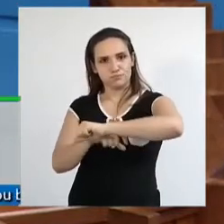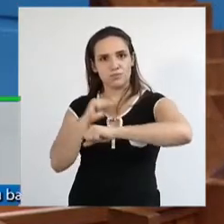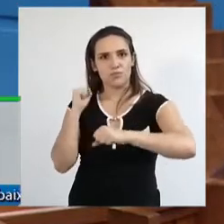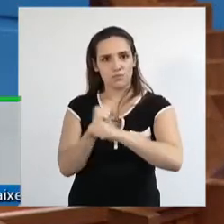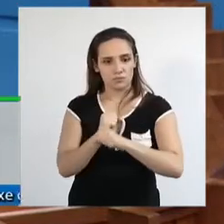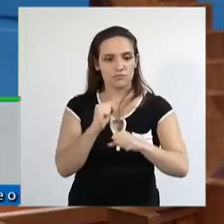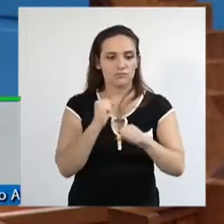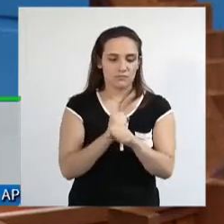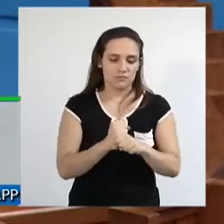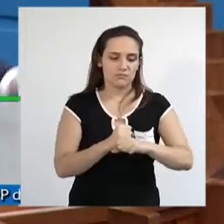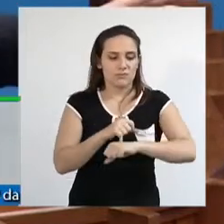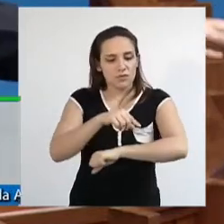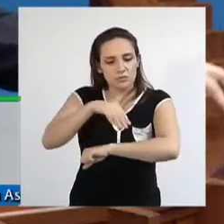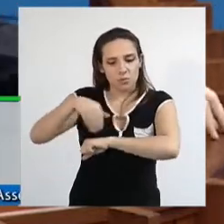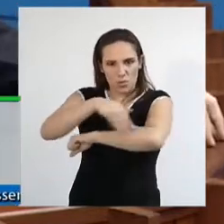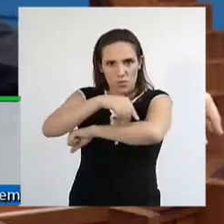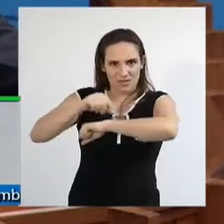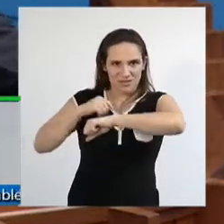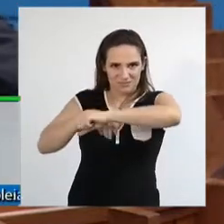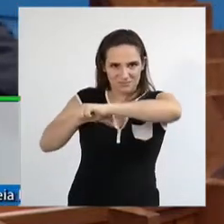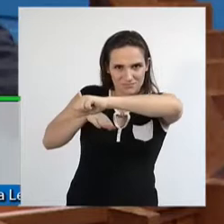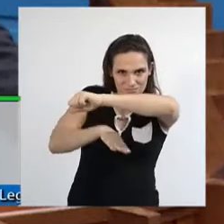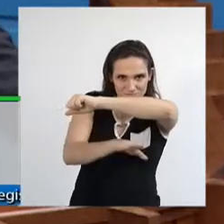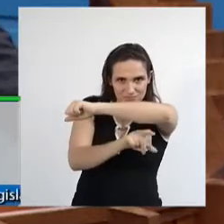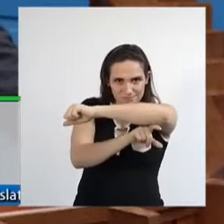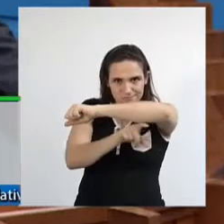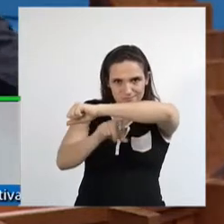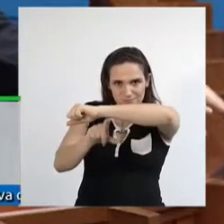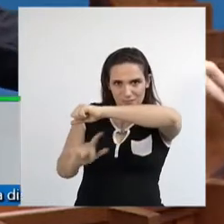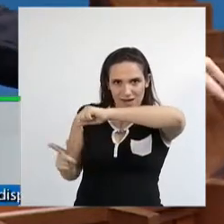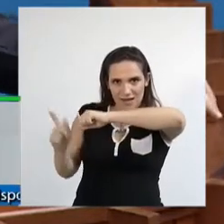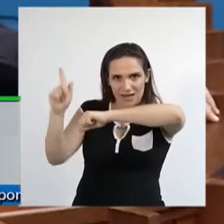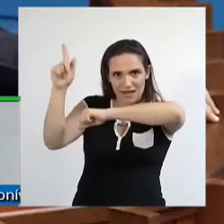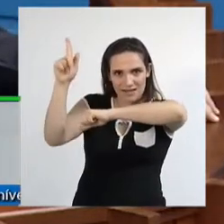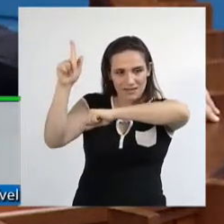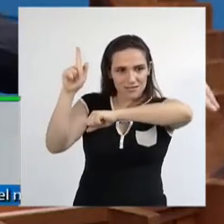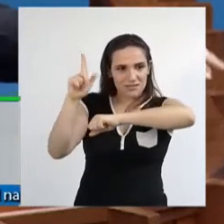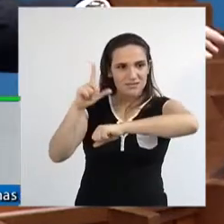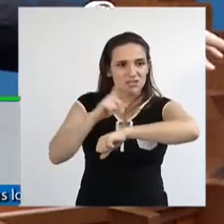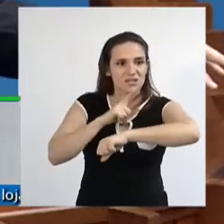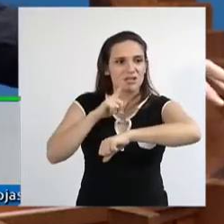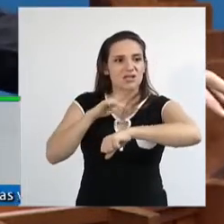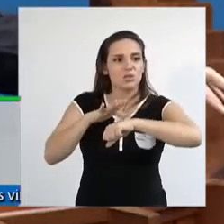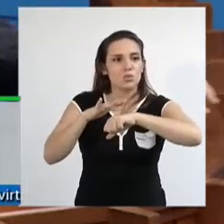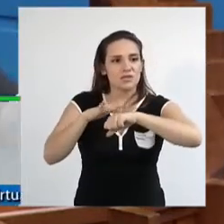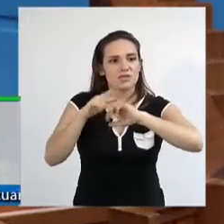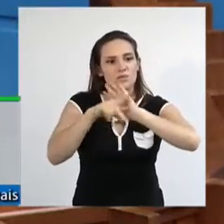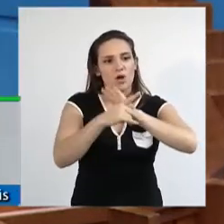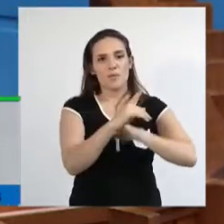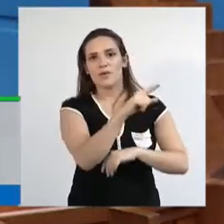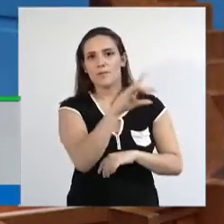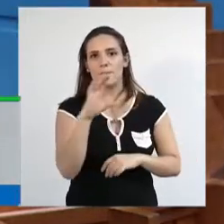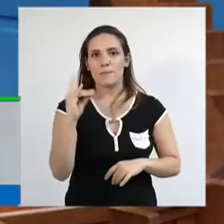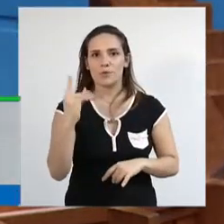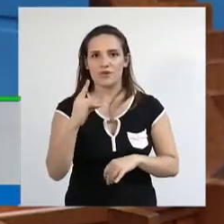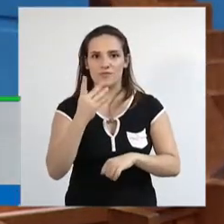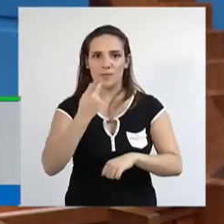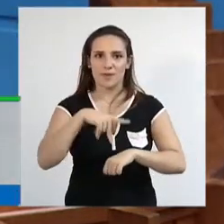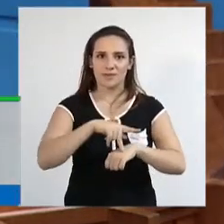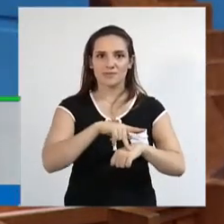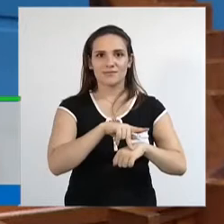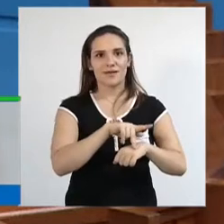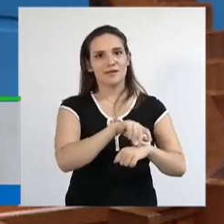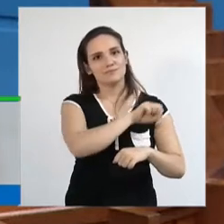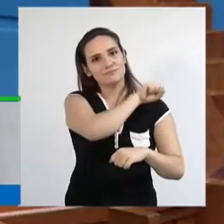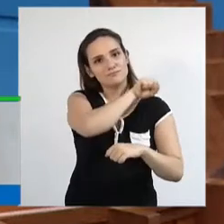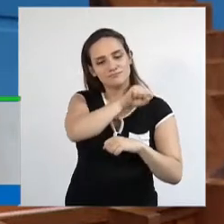que se estendia o gasoduto, nós viemos trazendo esse tipo de doença em animais bolivianos, em pessoas infectadas, e fomos entrando